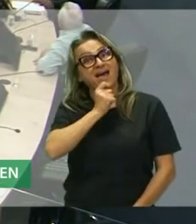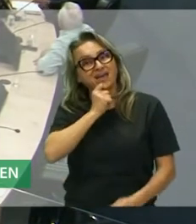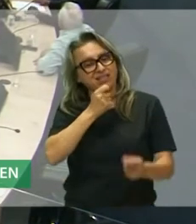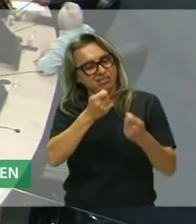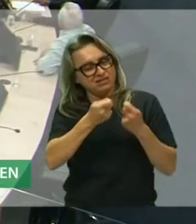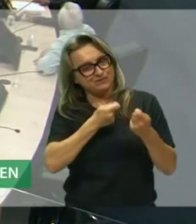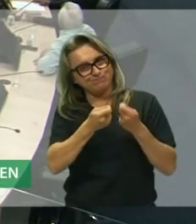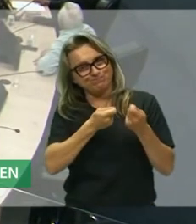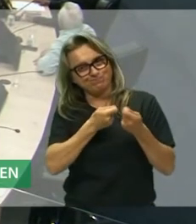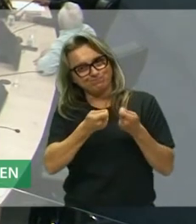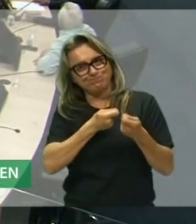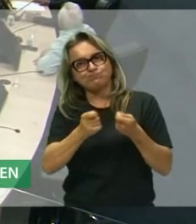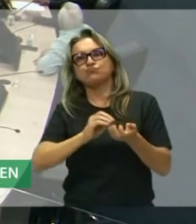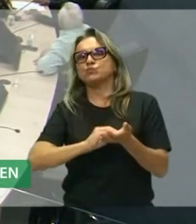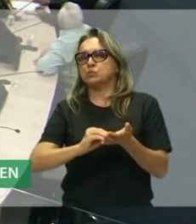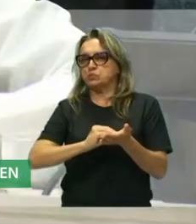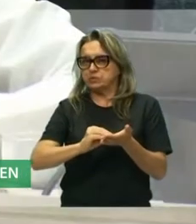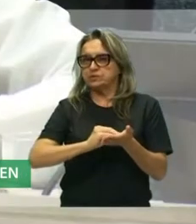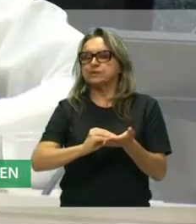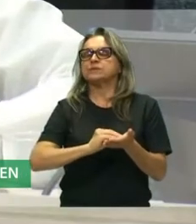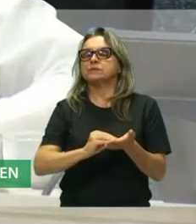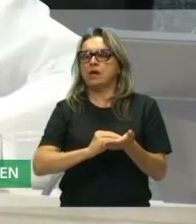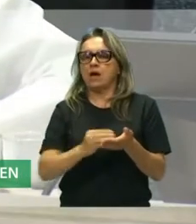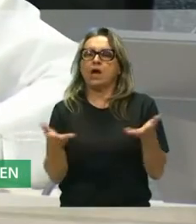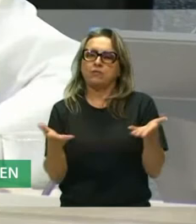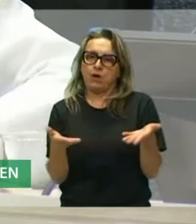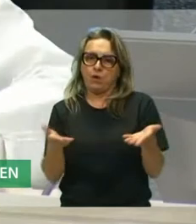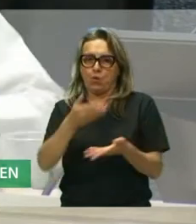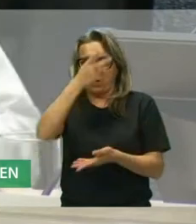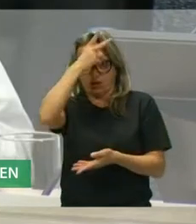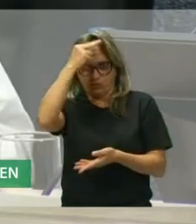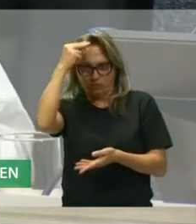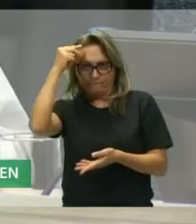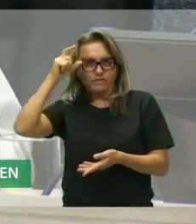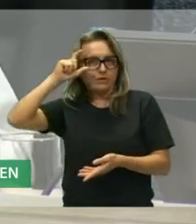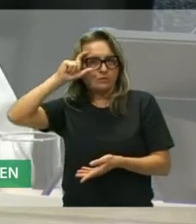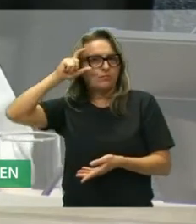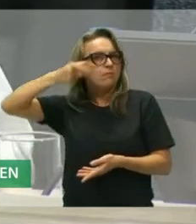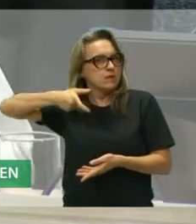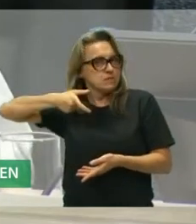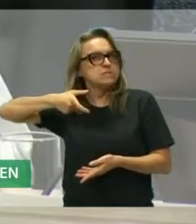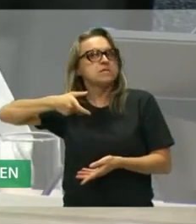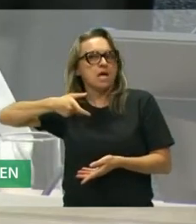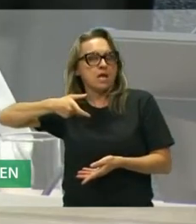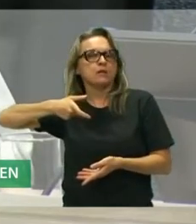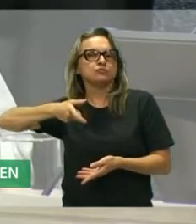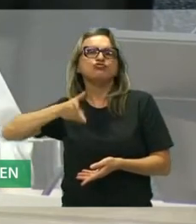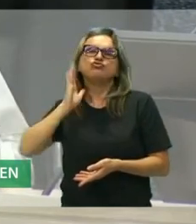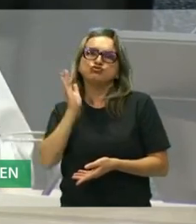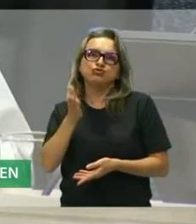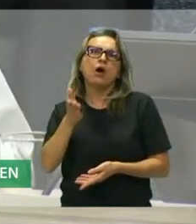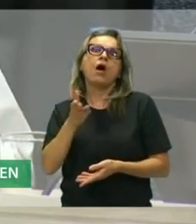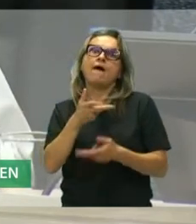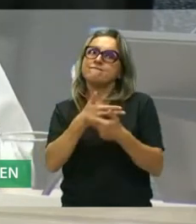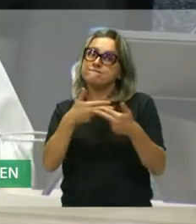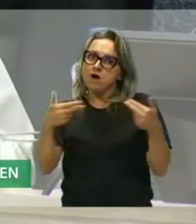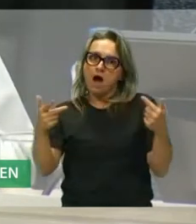o secretário, agora com o prefeito, né, em exercício, o prefeito Marcelo. Já fomos várias vezes